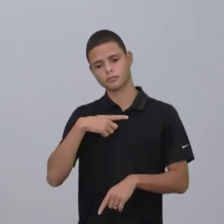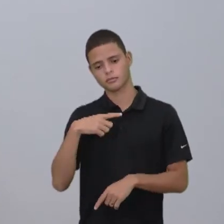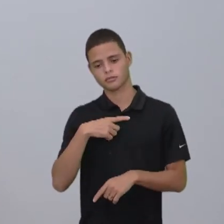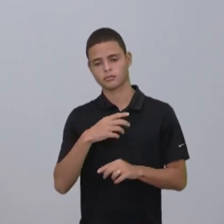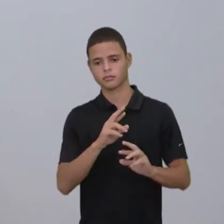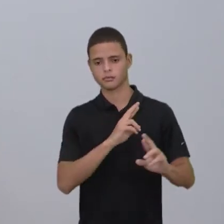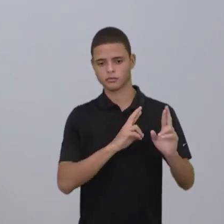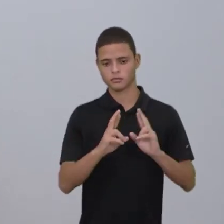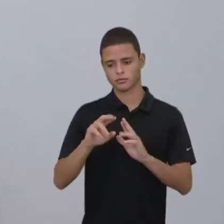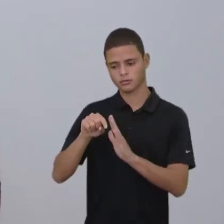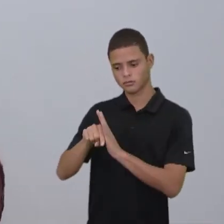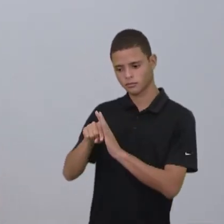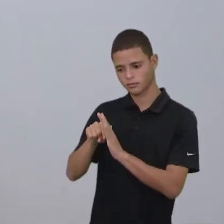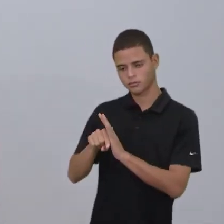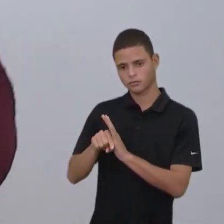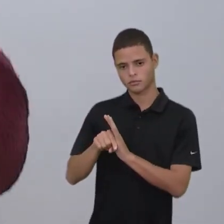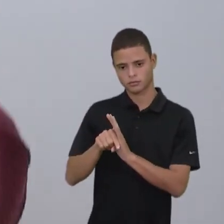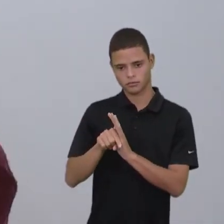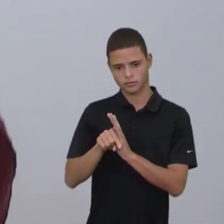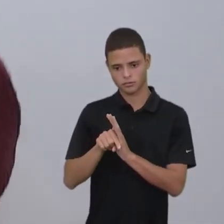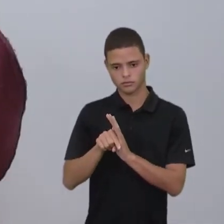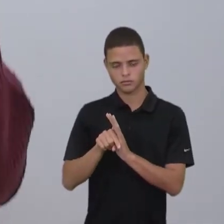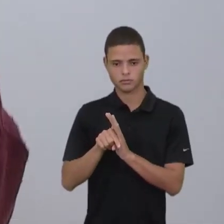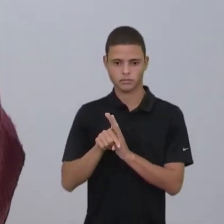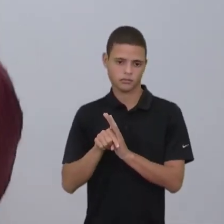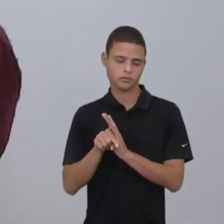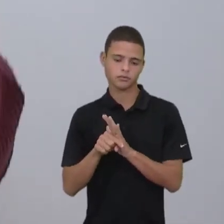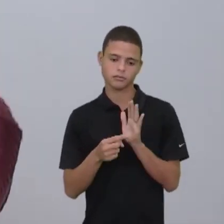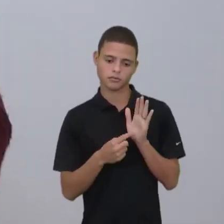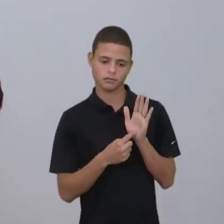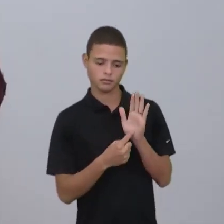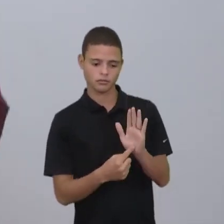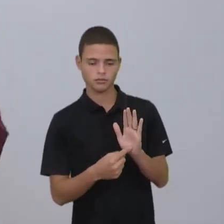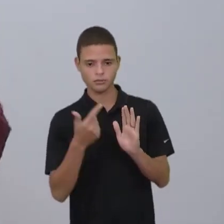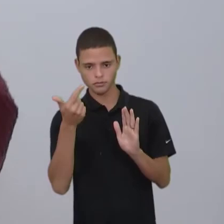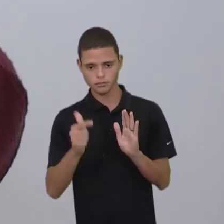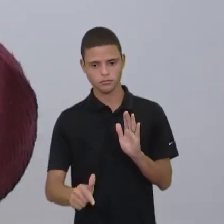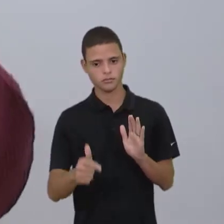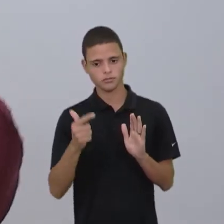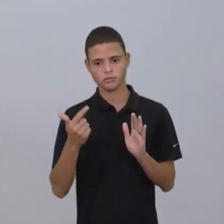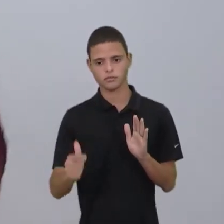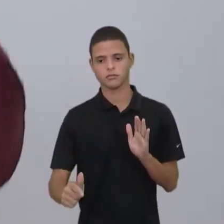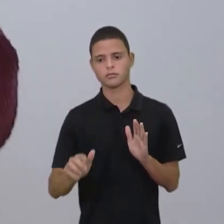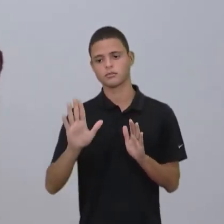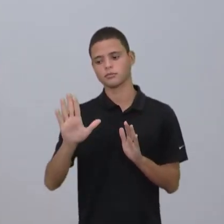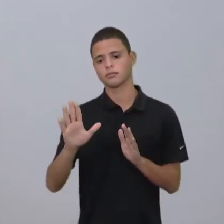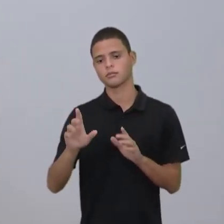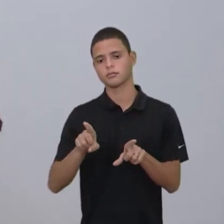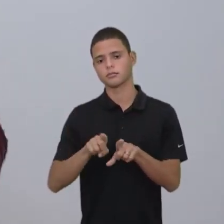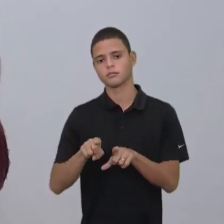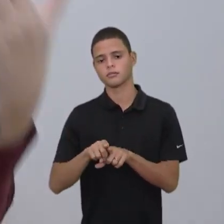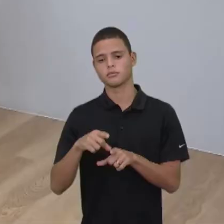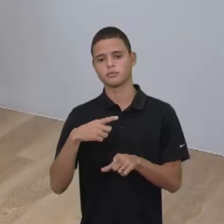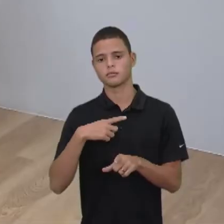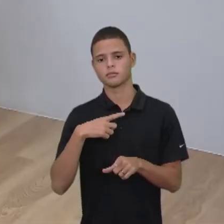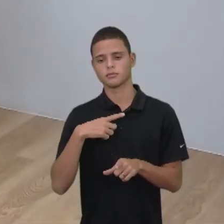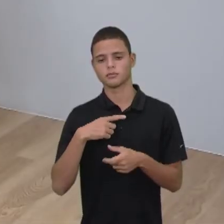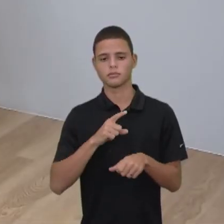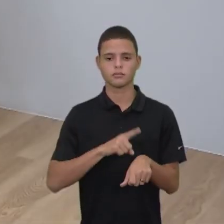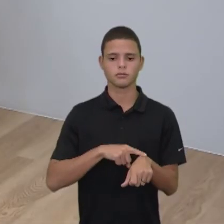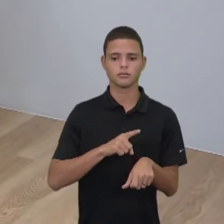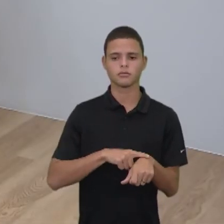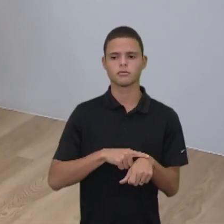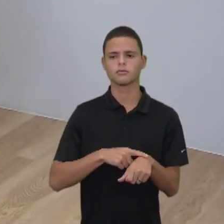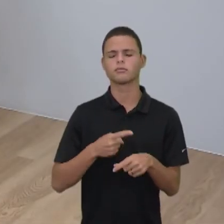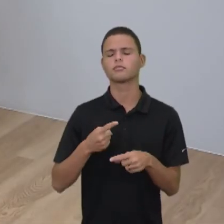de um comportamento que ele não só se apresenta repetidas vezes, mas ele dura também no tempo. Por que eu estou dizendo